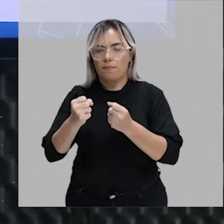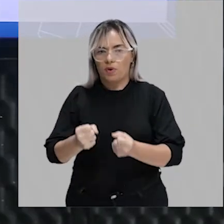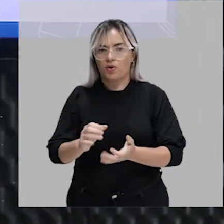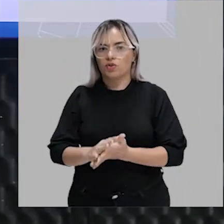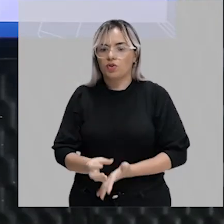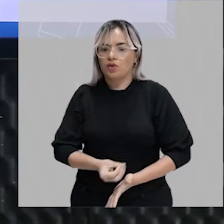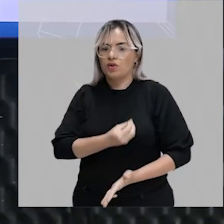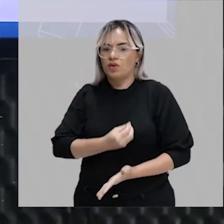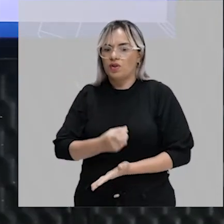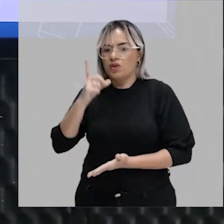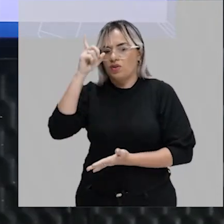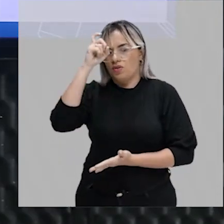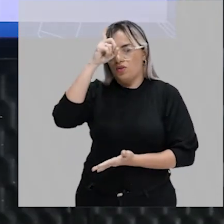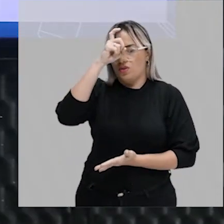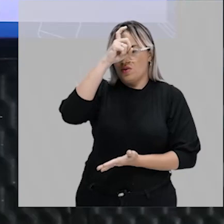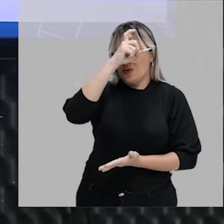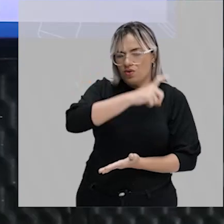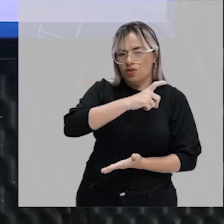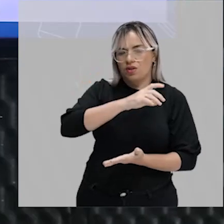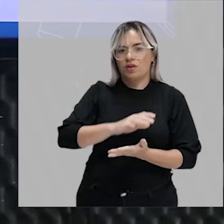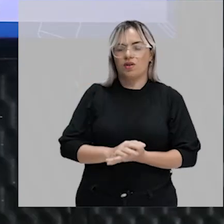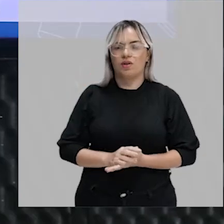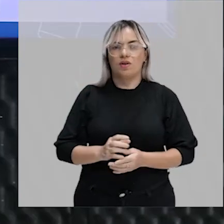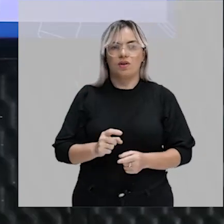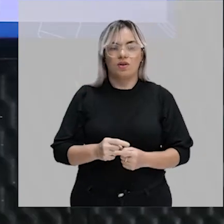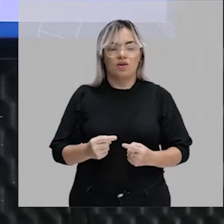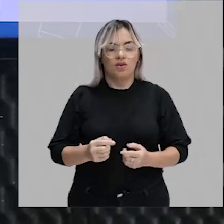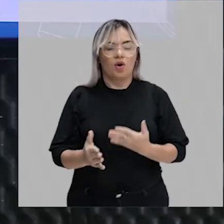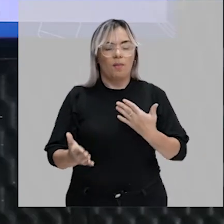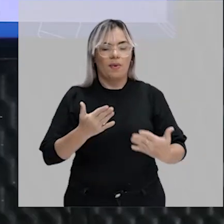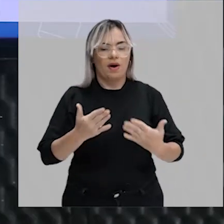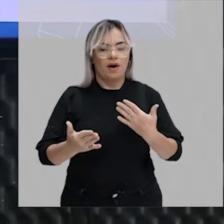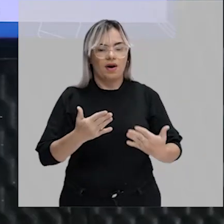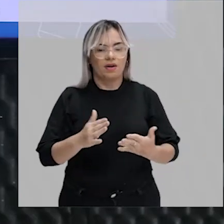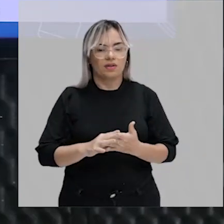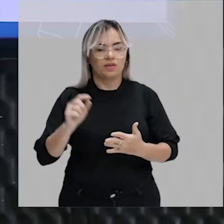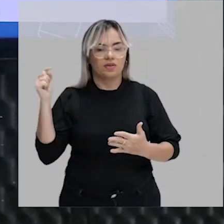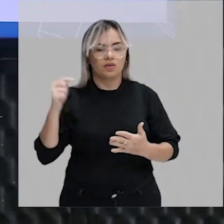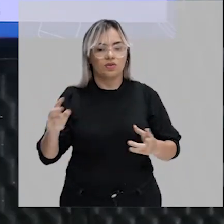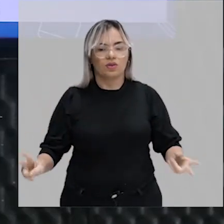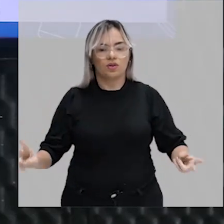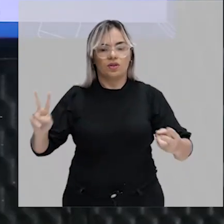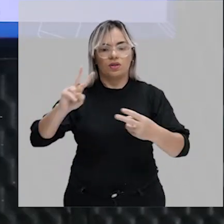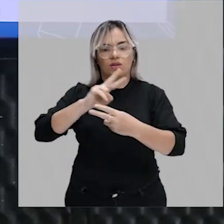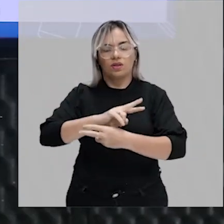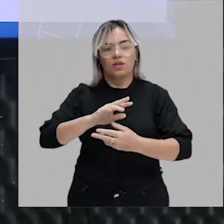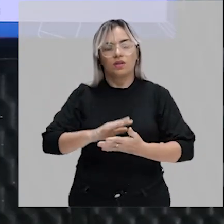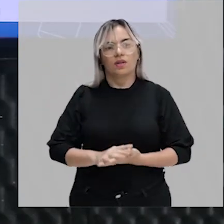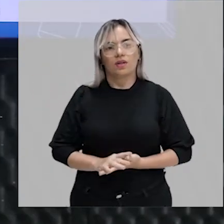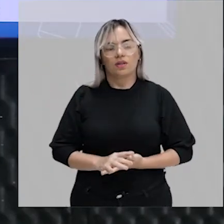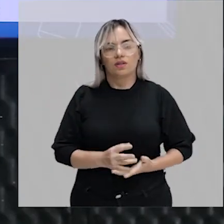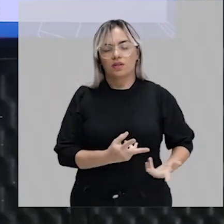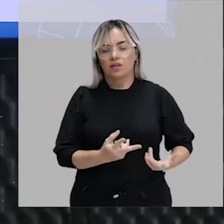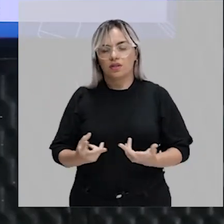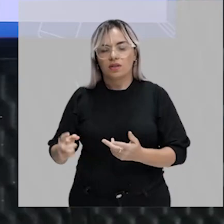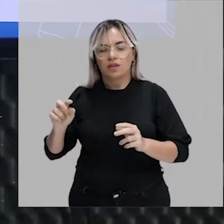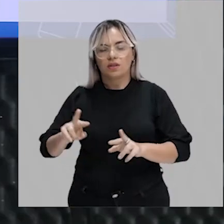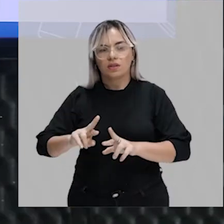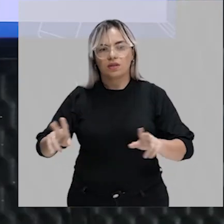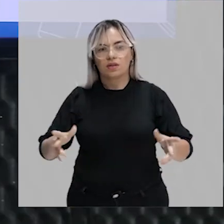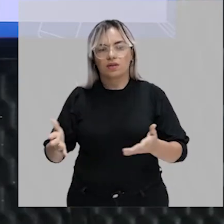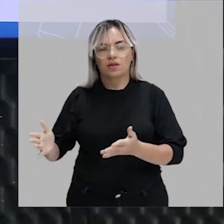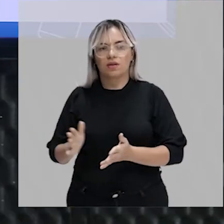dificuldade do que a prole resultante de cruzamento entre espécies diferentes. Então, tem duas situações.